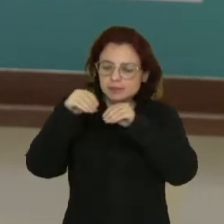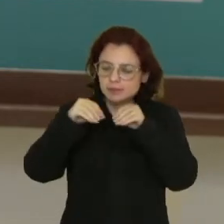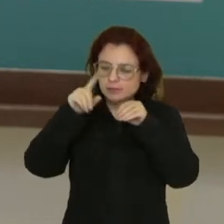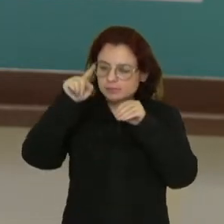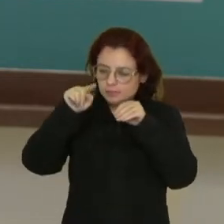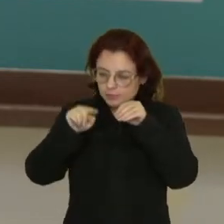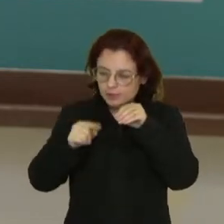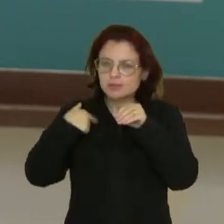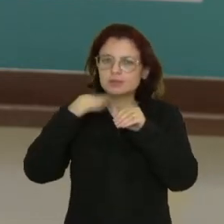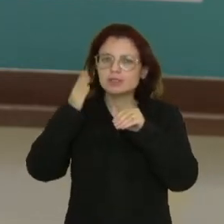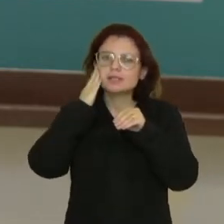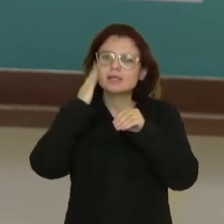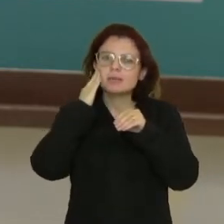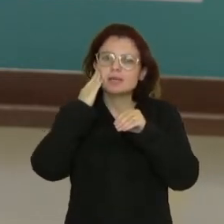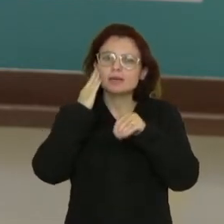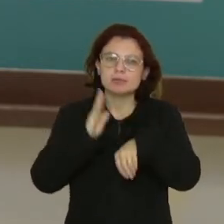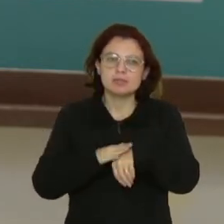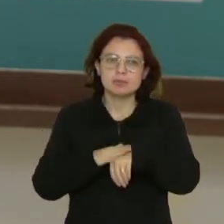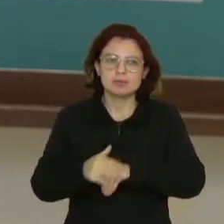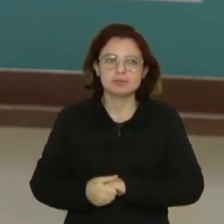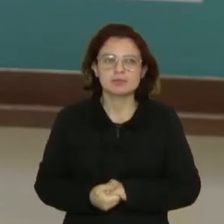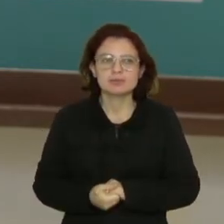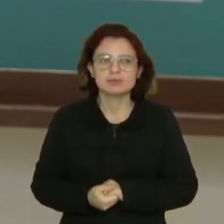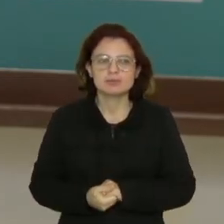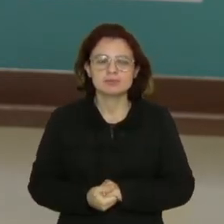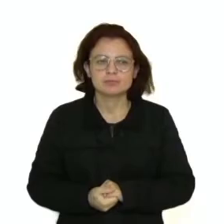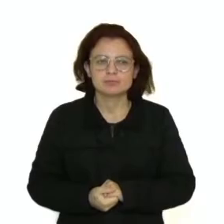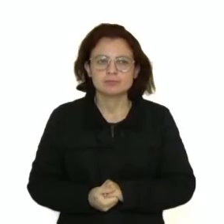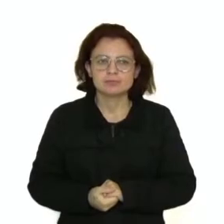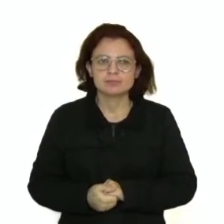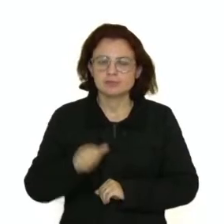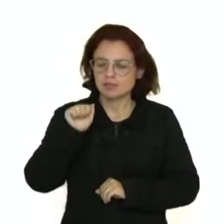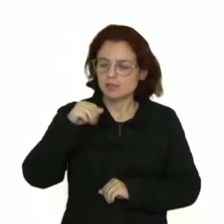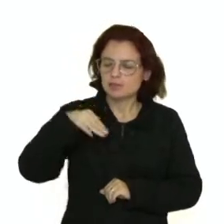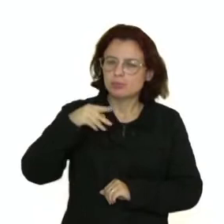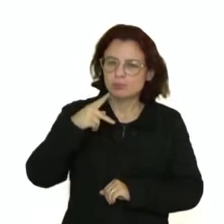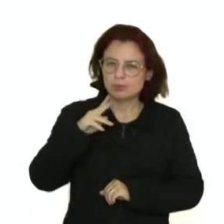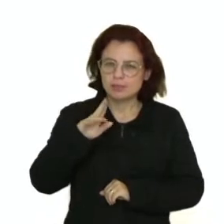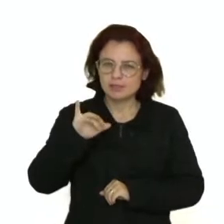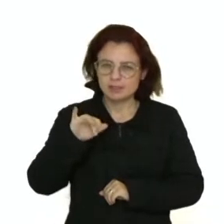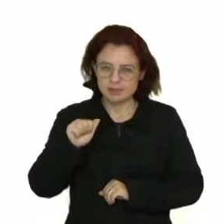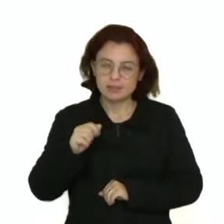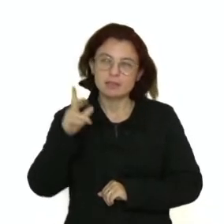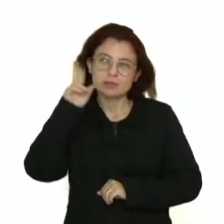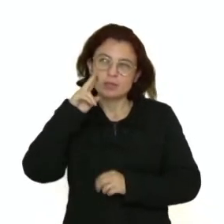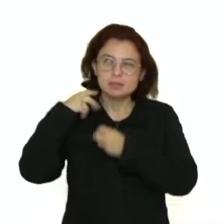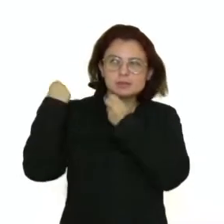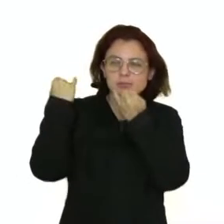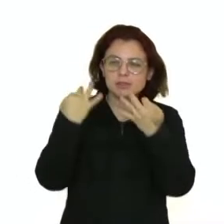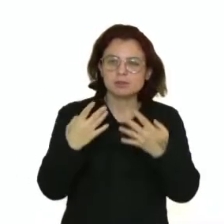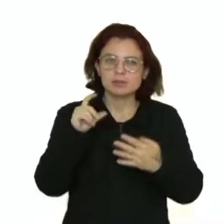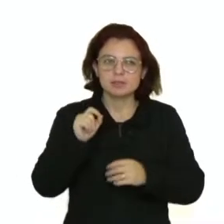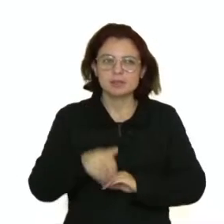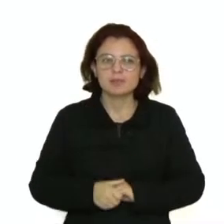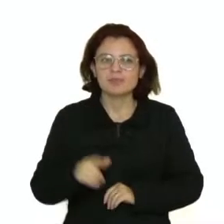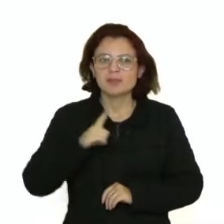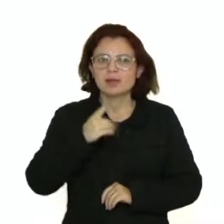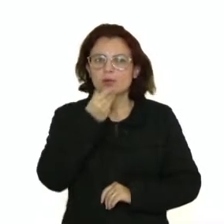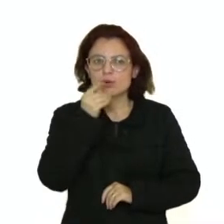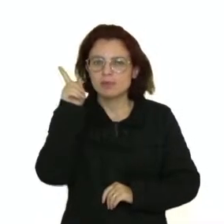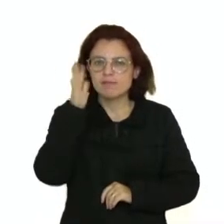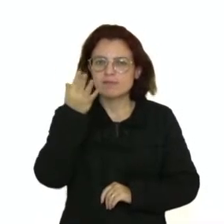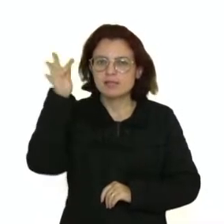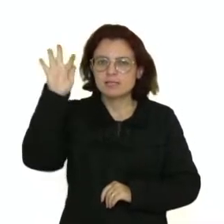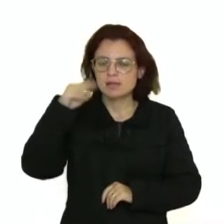descendo e eu sabia o tempo então o que quer uma ampulheta ampulheta foi dizer a história que foi um monge